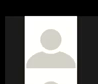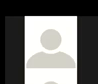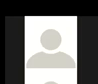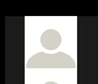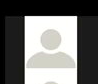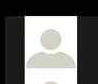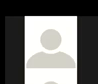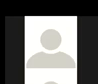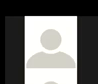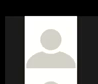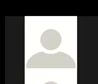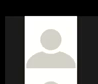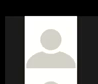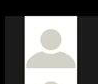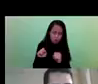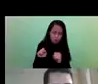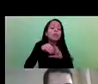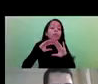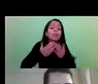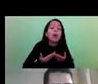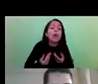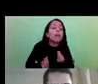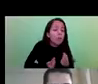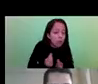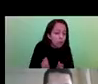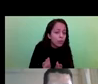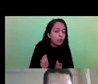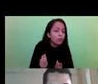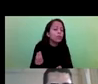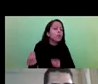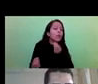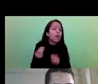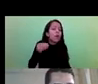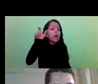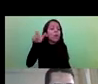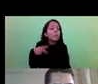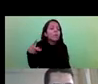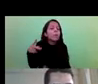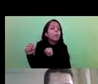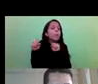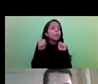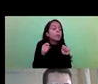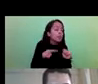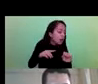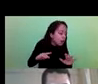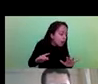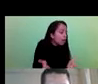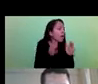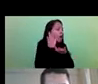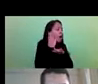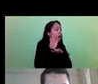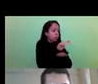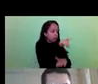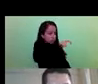dialogado no ambiente escolar de modo a atender às subjetividades, de modo a